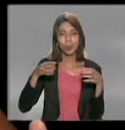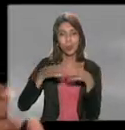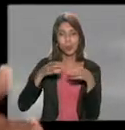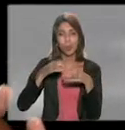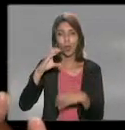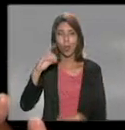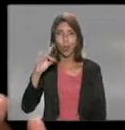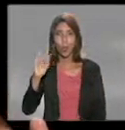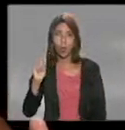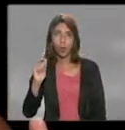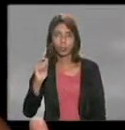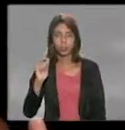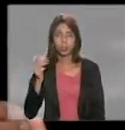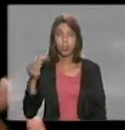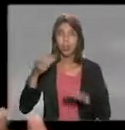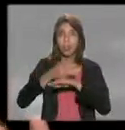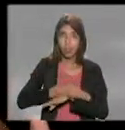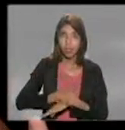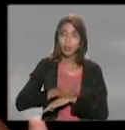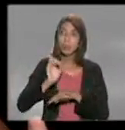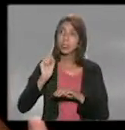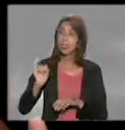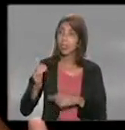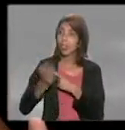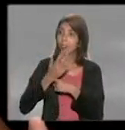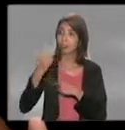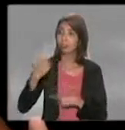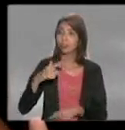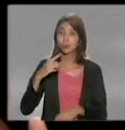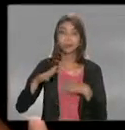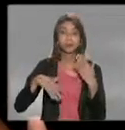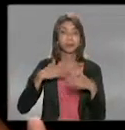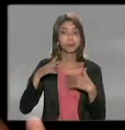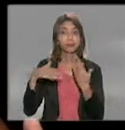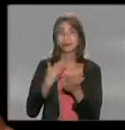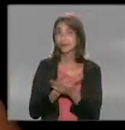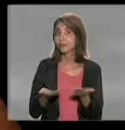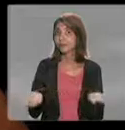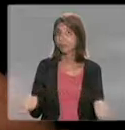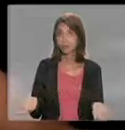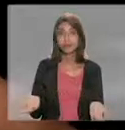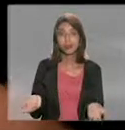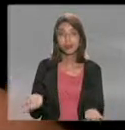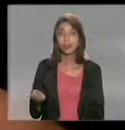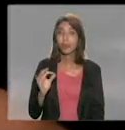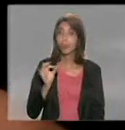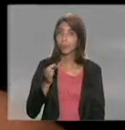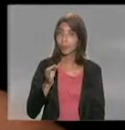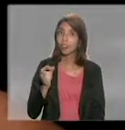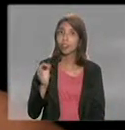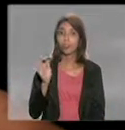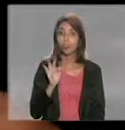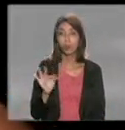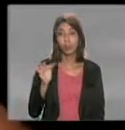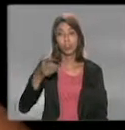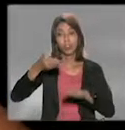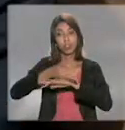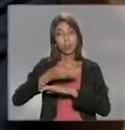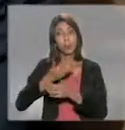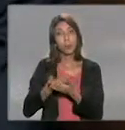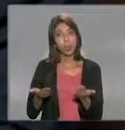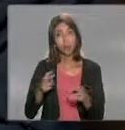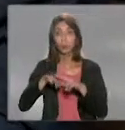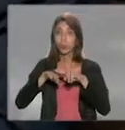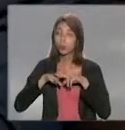financeira, uma condição mais expansiva do que a sua, num determinado momento, você perde o fôlego. Né?